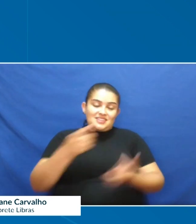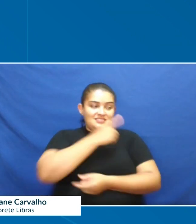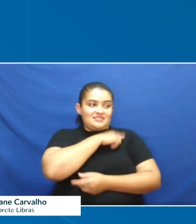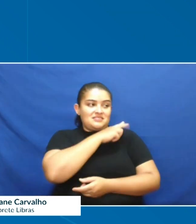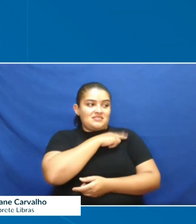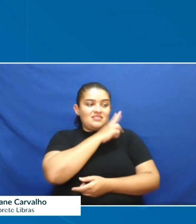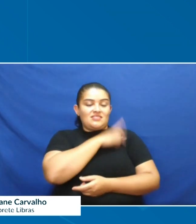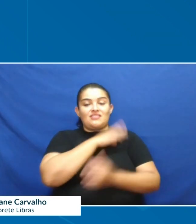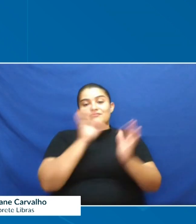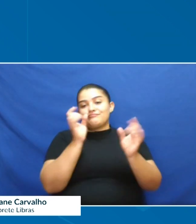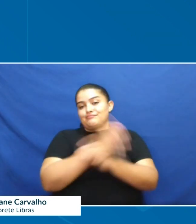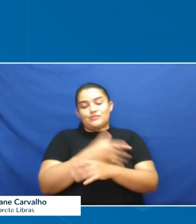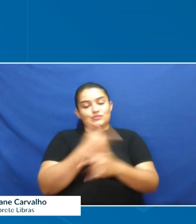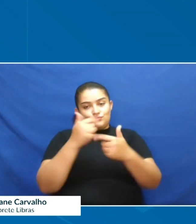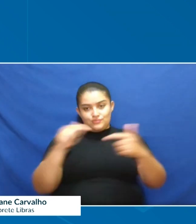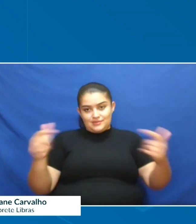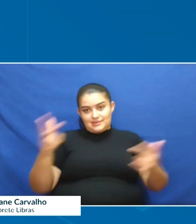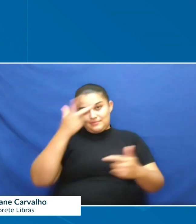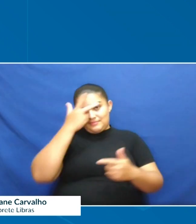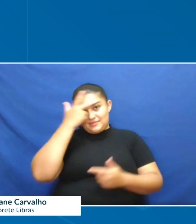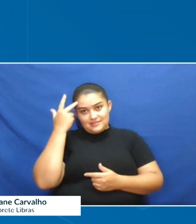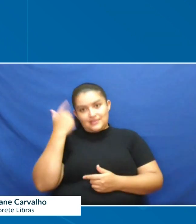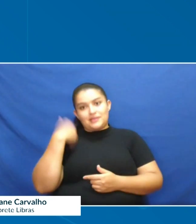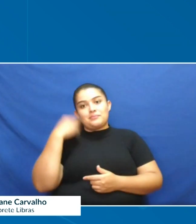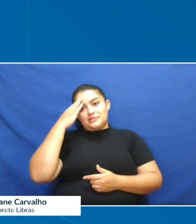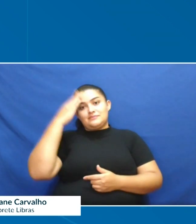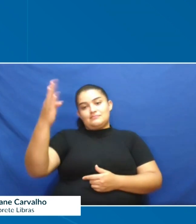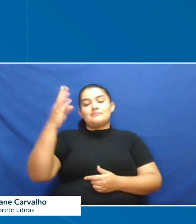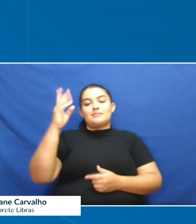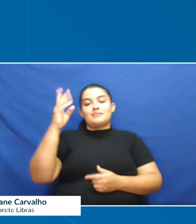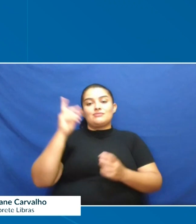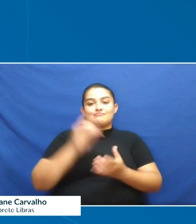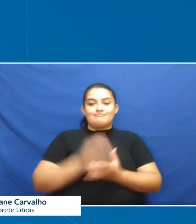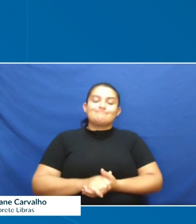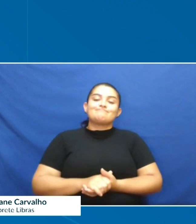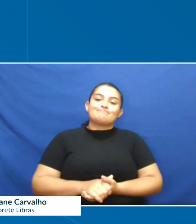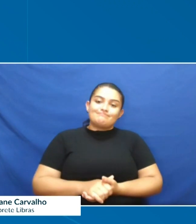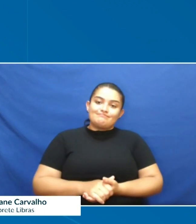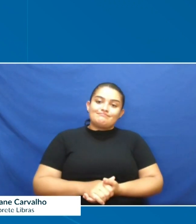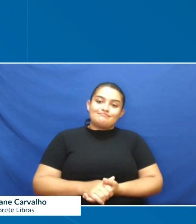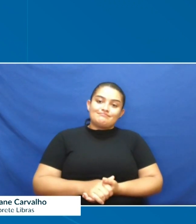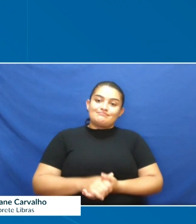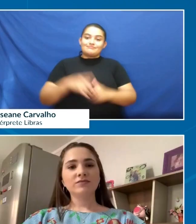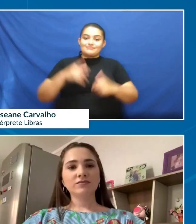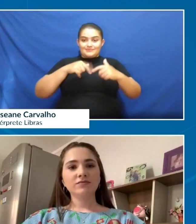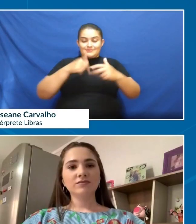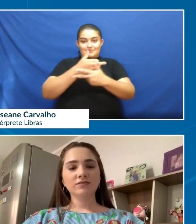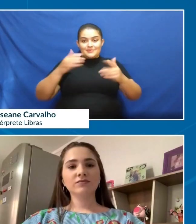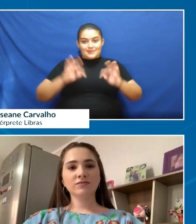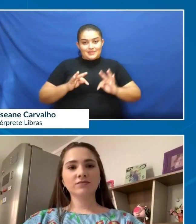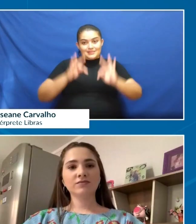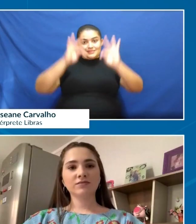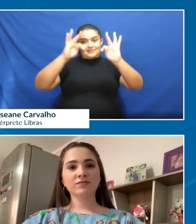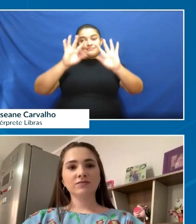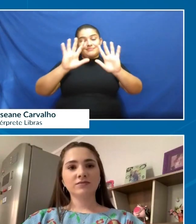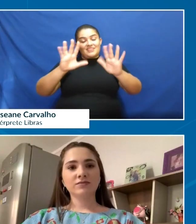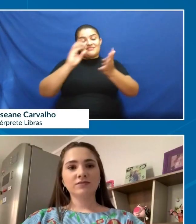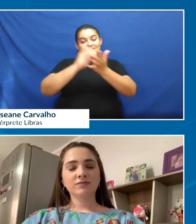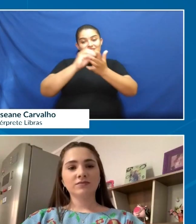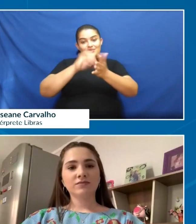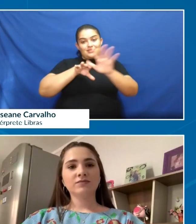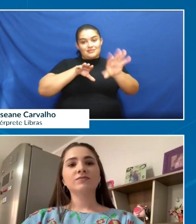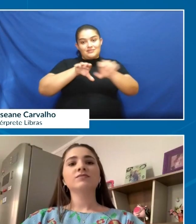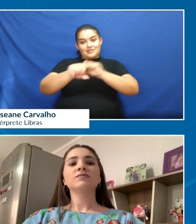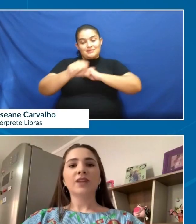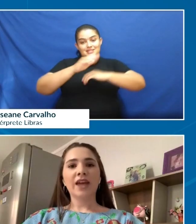completo. Então, ao meu ver, é o principal desafio. Apesar de ter ferramentas tecnológicas, ferramentas modernas, mas tem que se pensar bastante